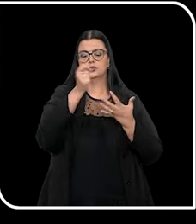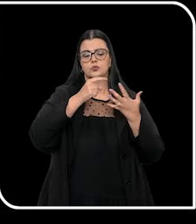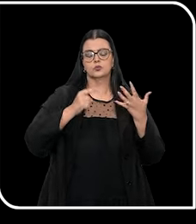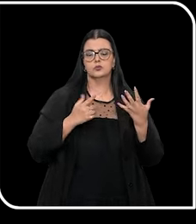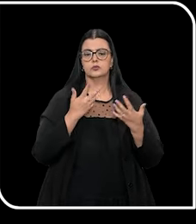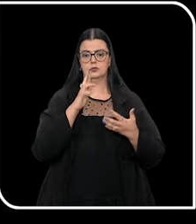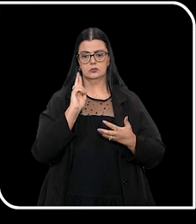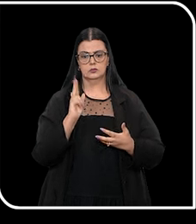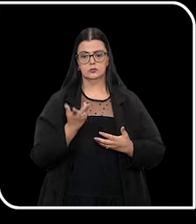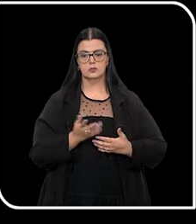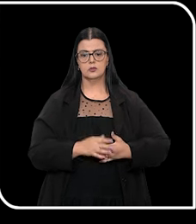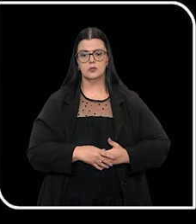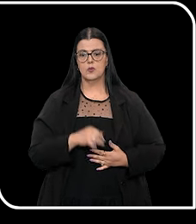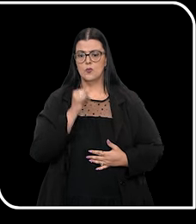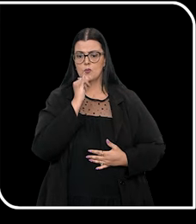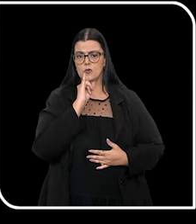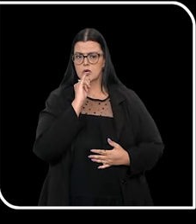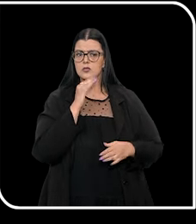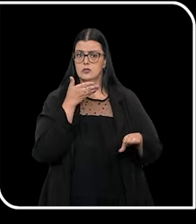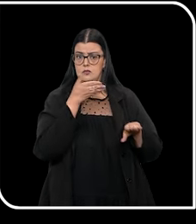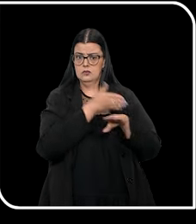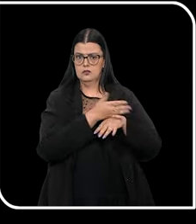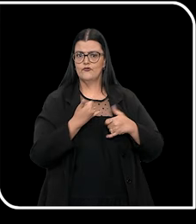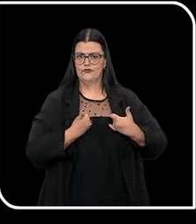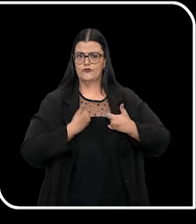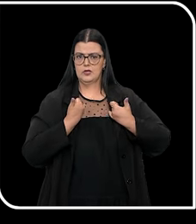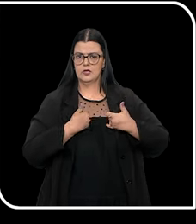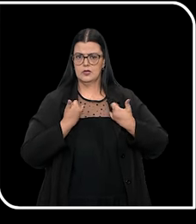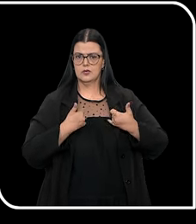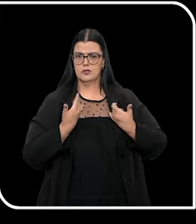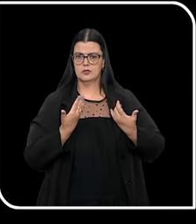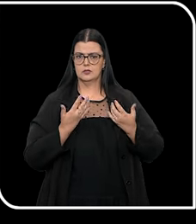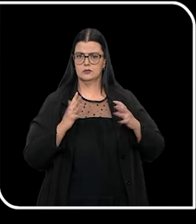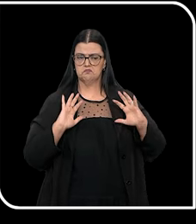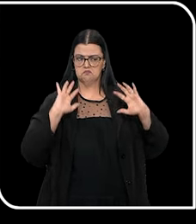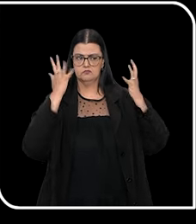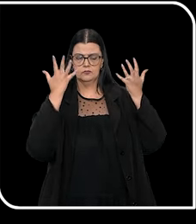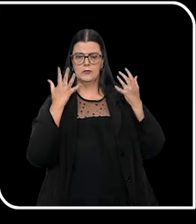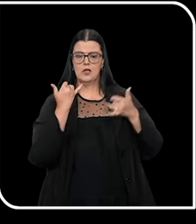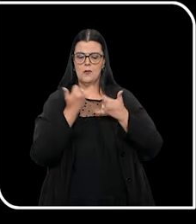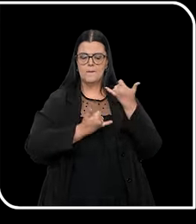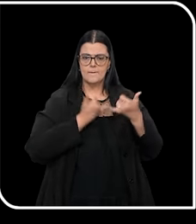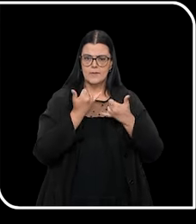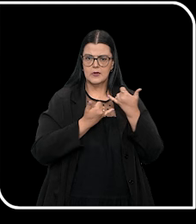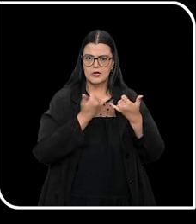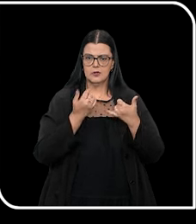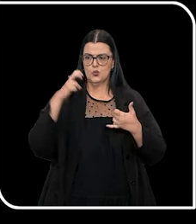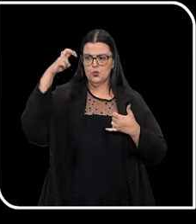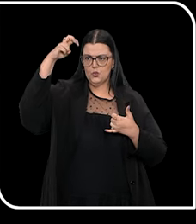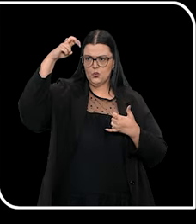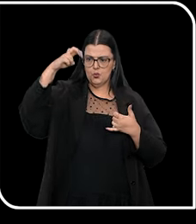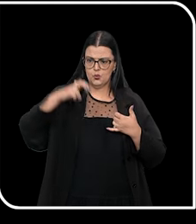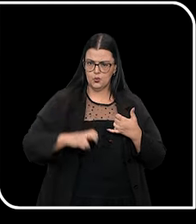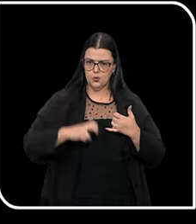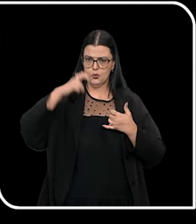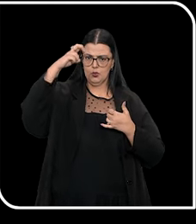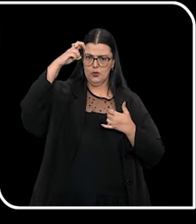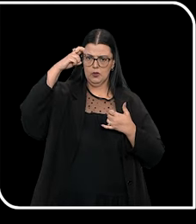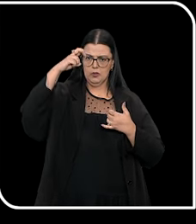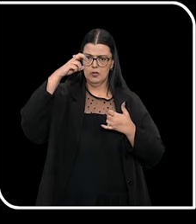marcadores de diferença então eu por exemplo fui um dia numa festa numa casa de festa e eu fui brincar num dos brinquedos que